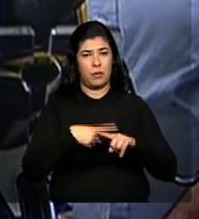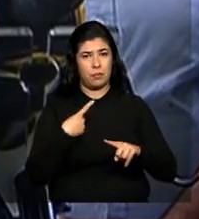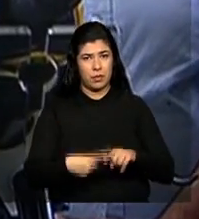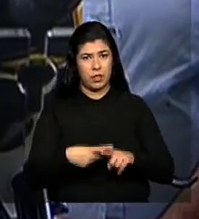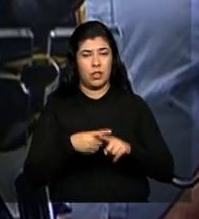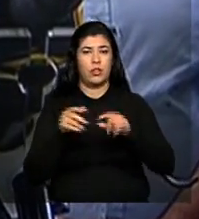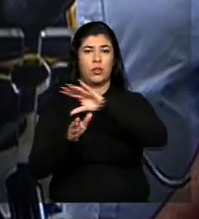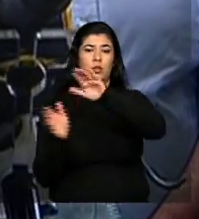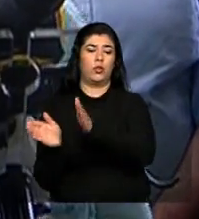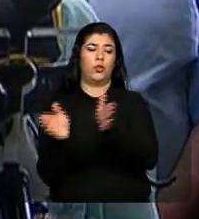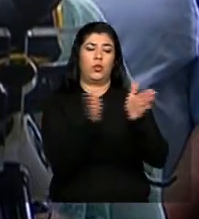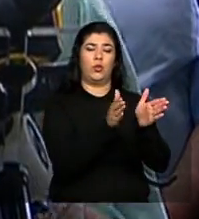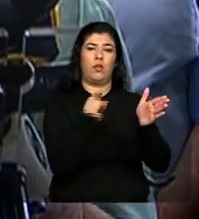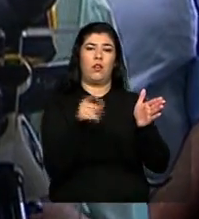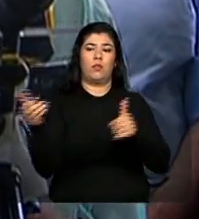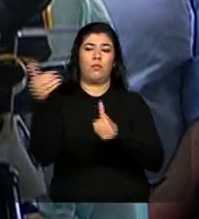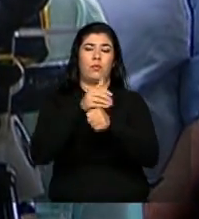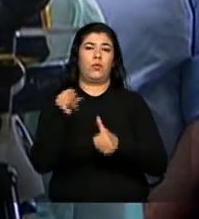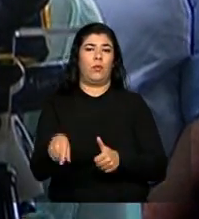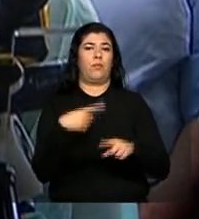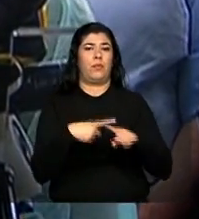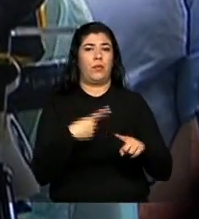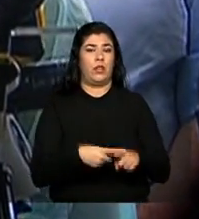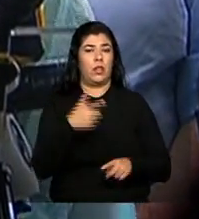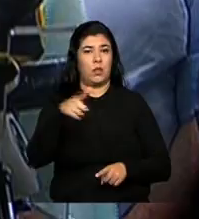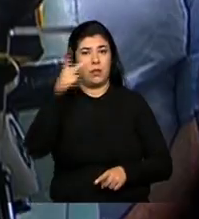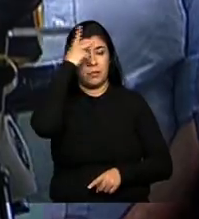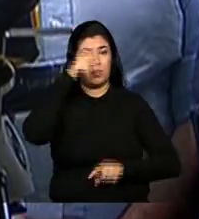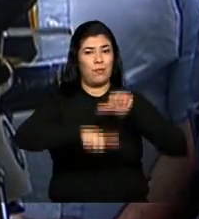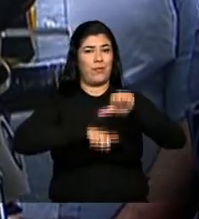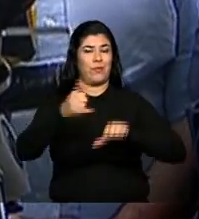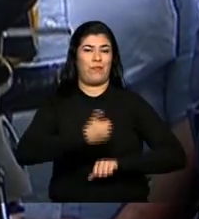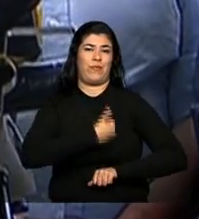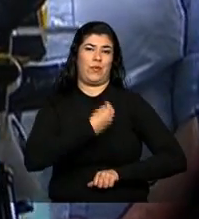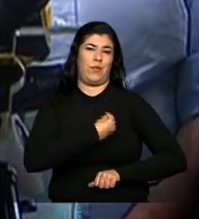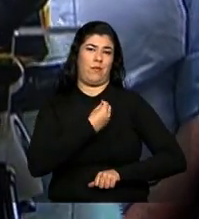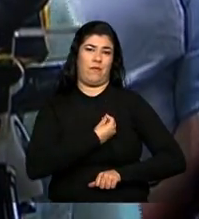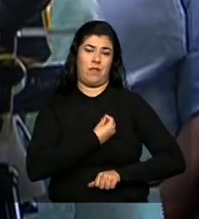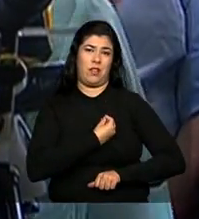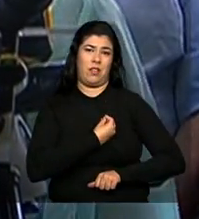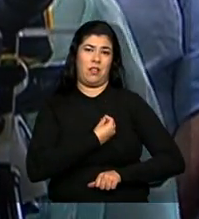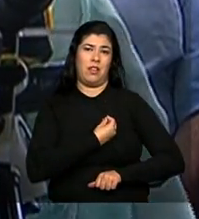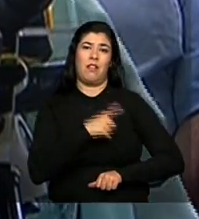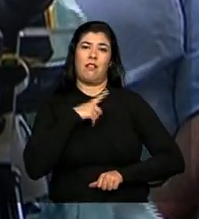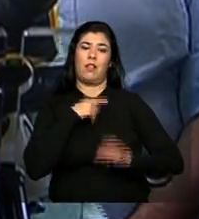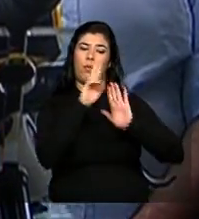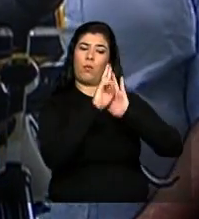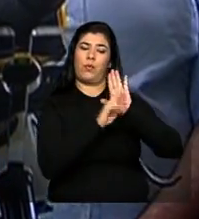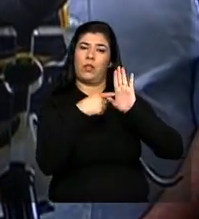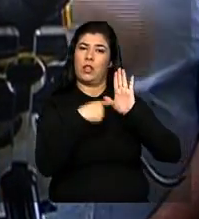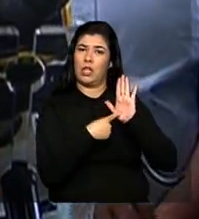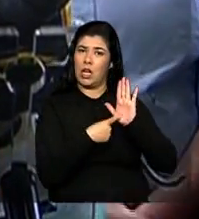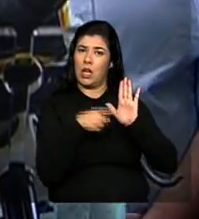mínima. Elas não, ou aumentado seu emprego, sua renda, e, portanto, elas não se caracterizavam mais como pessoas